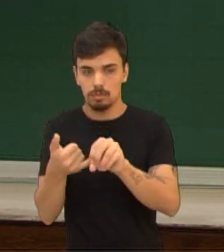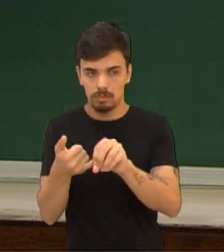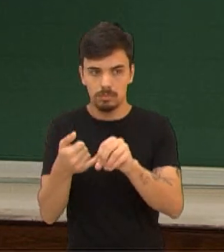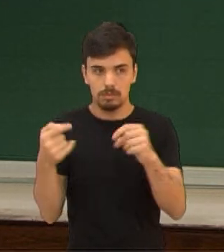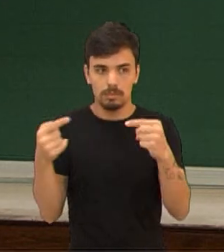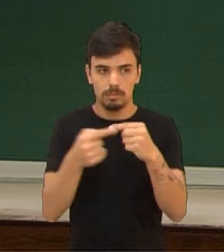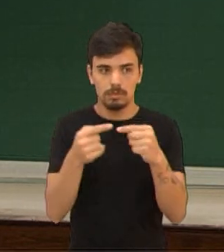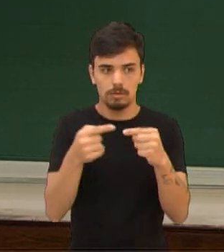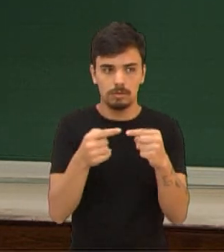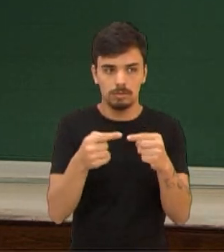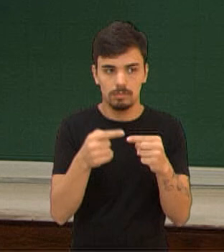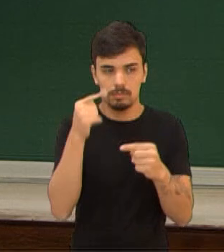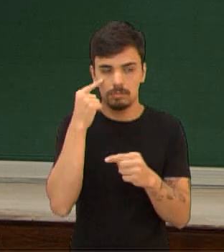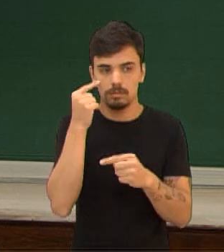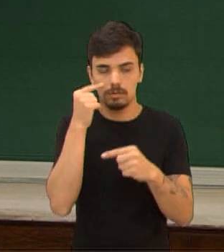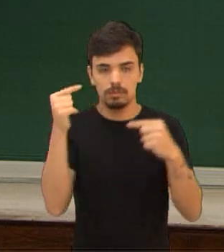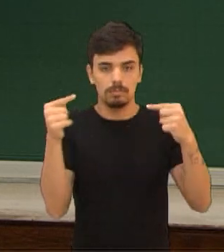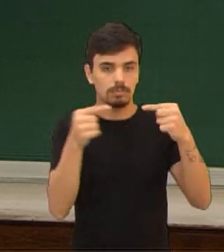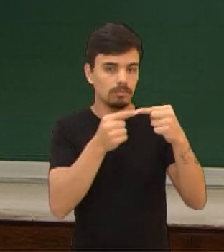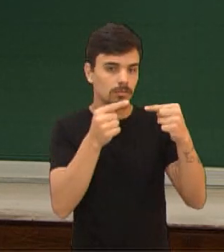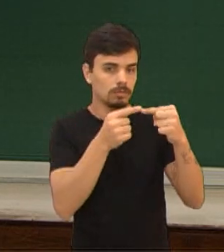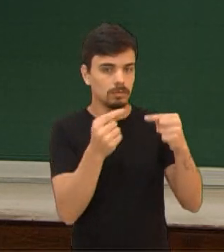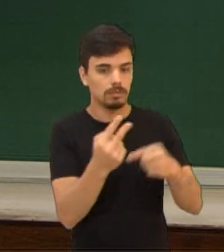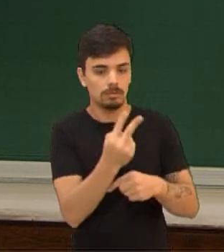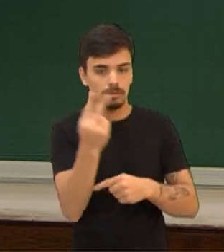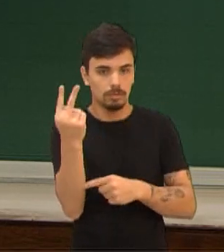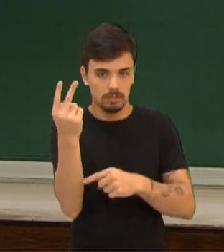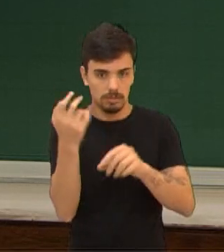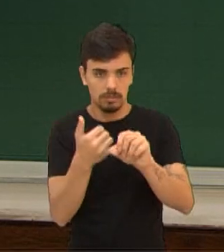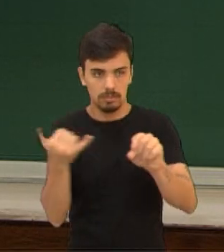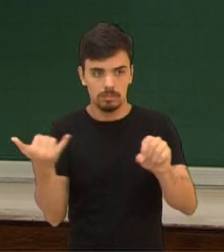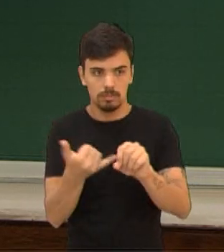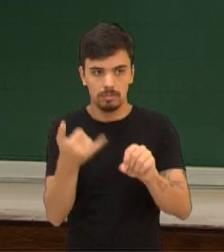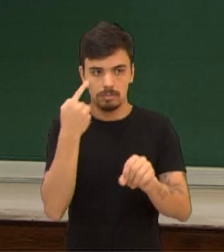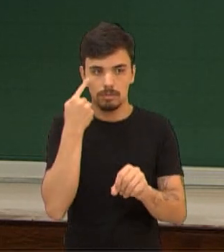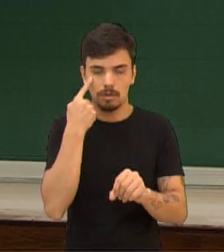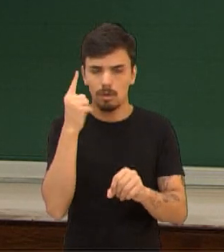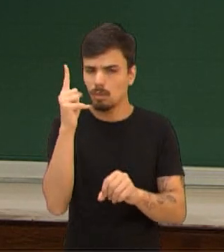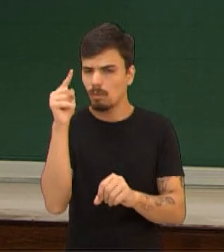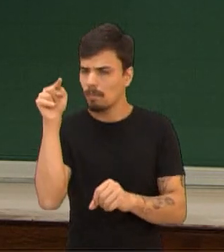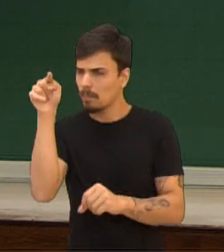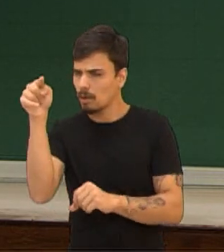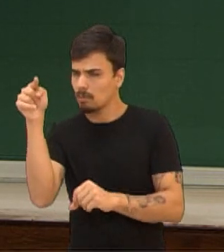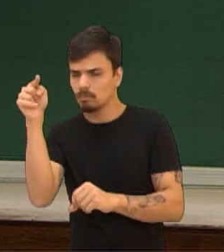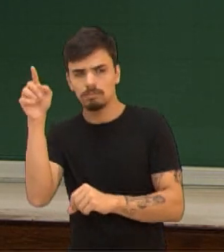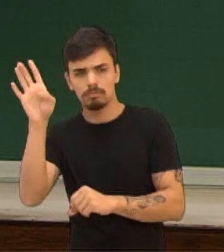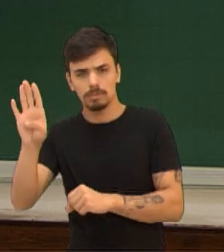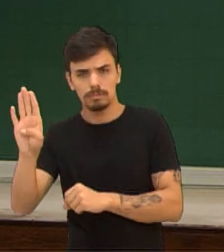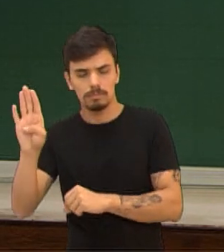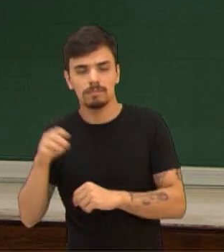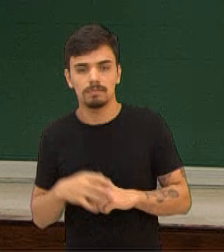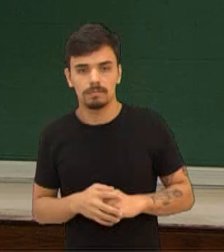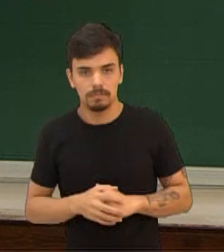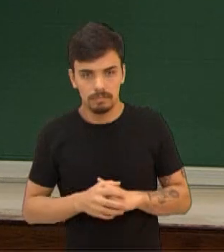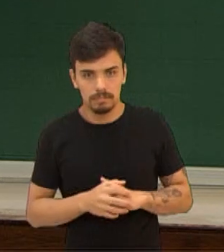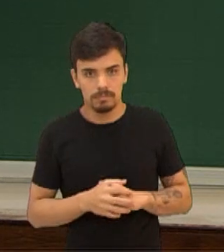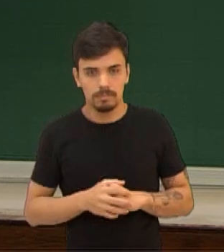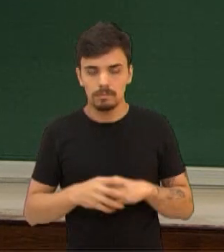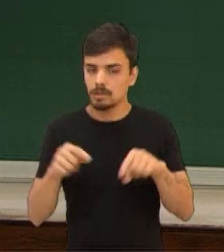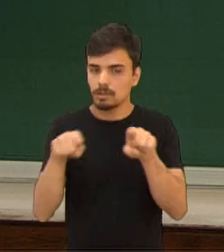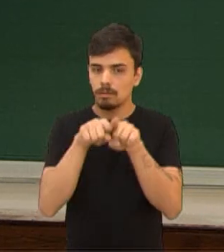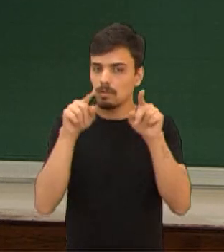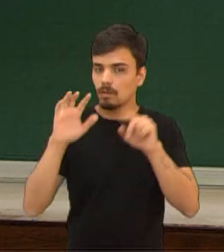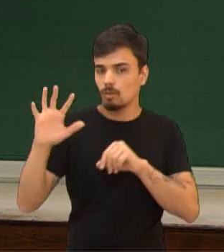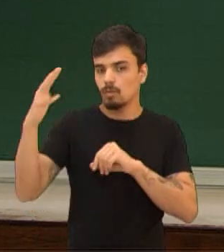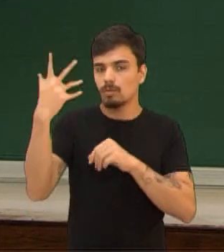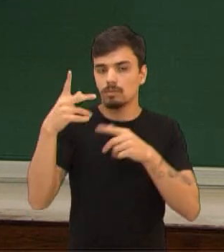O capacitor 1 está ligado com o capacitor 2 apenas por um ponto, o B. E a mesma coisa acontece